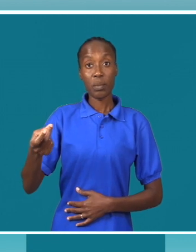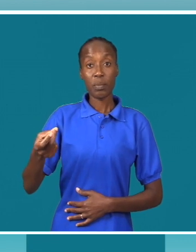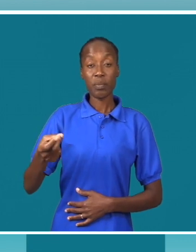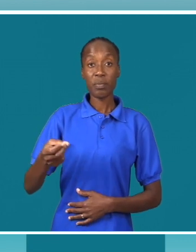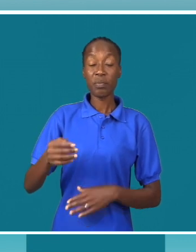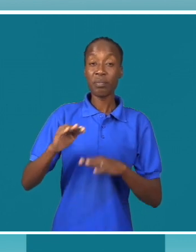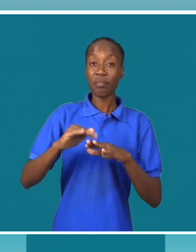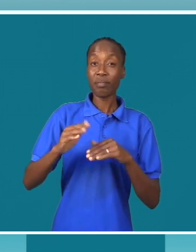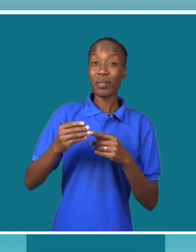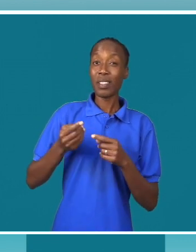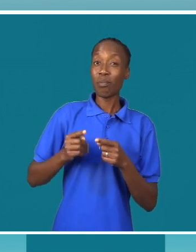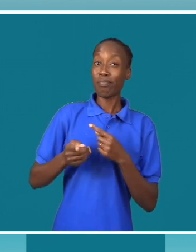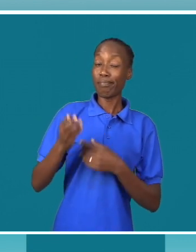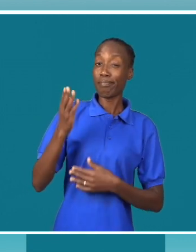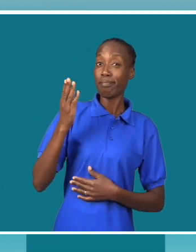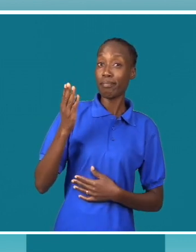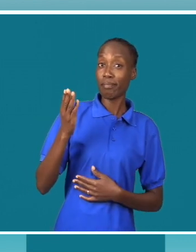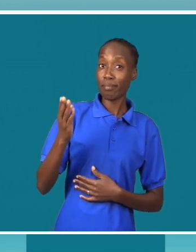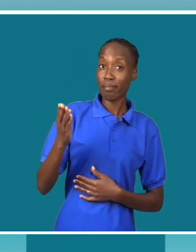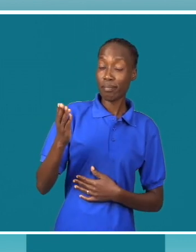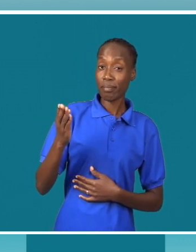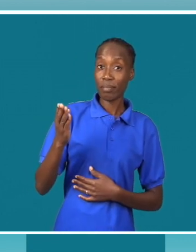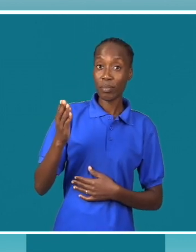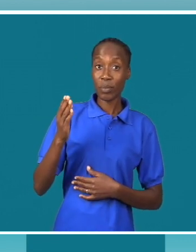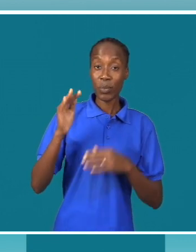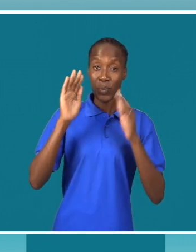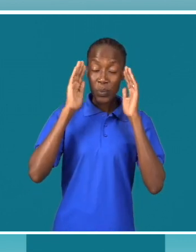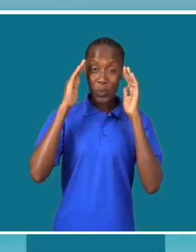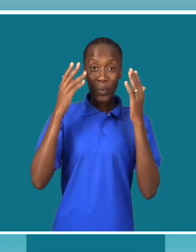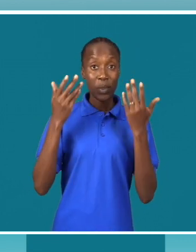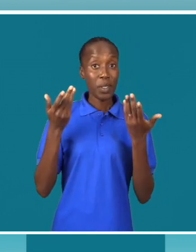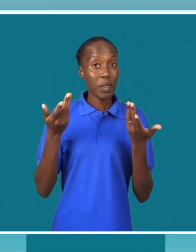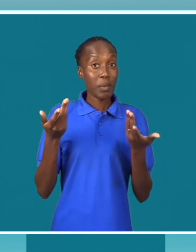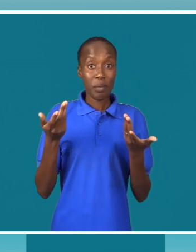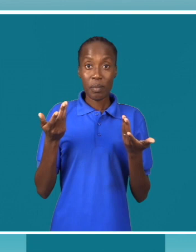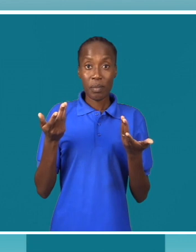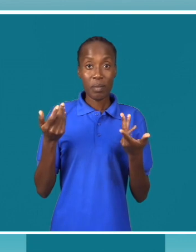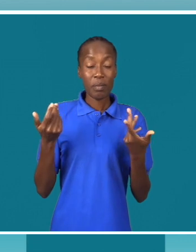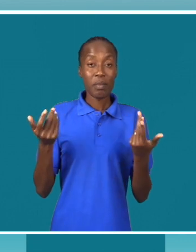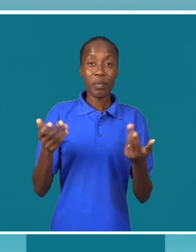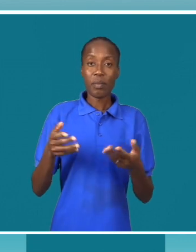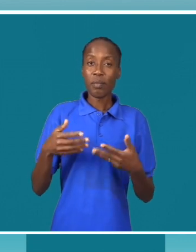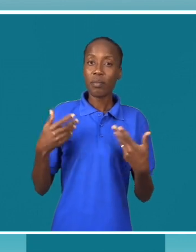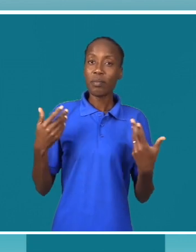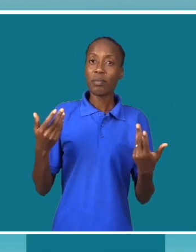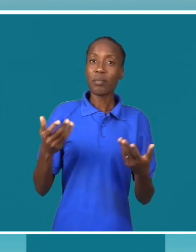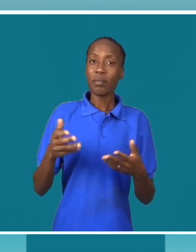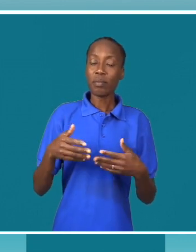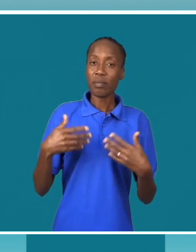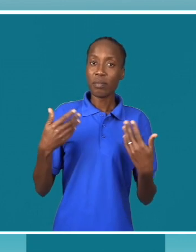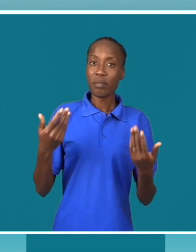Outro. Você está no chão, mas você está no chão, mas sé.